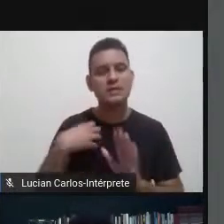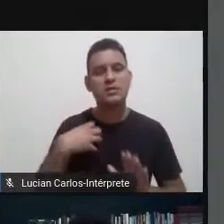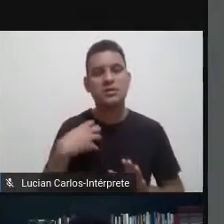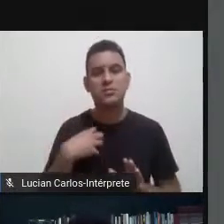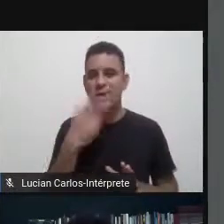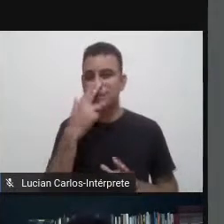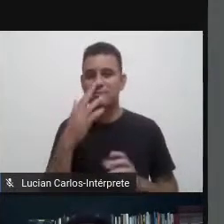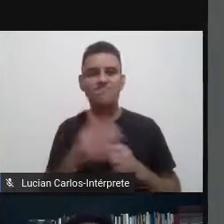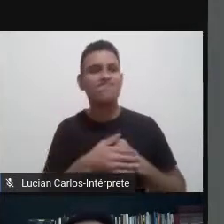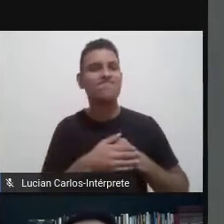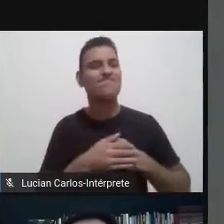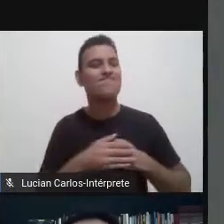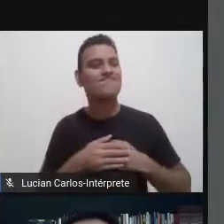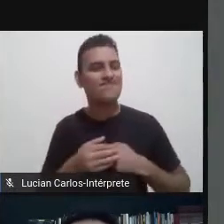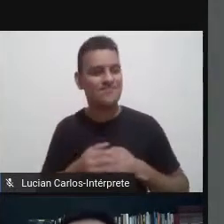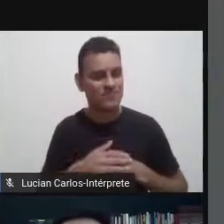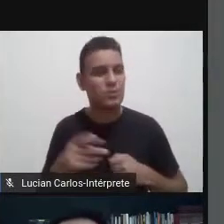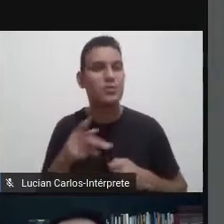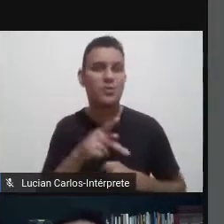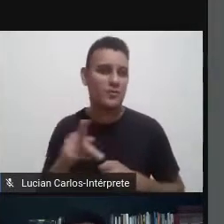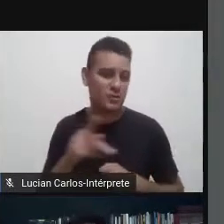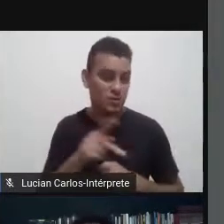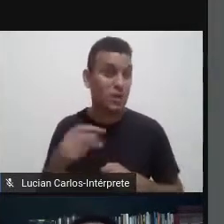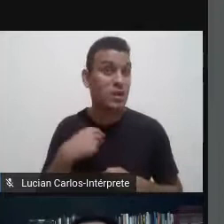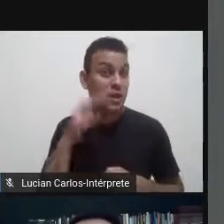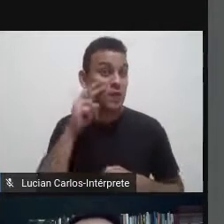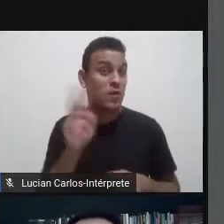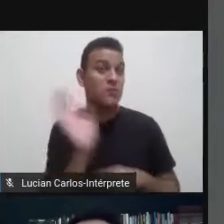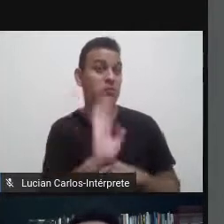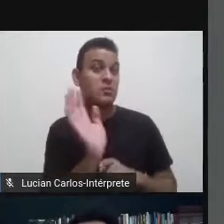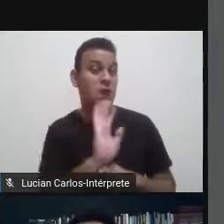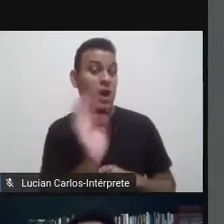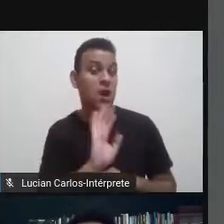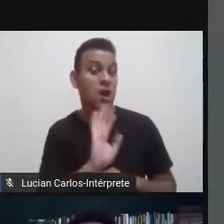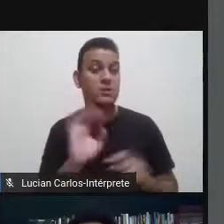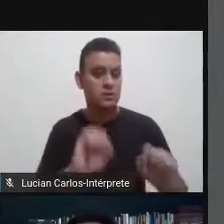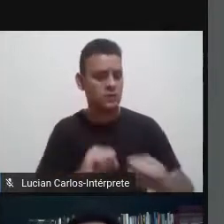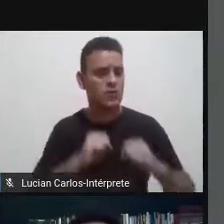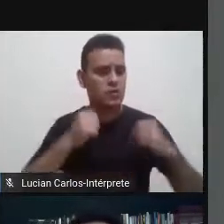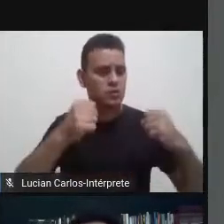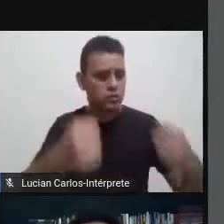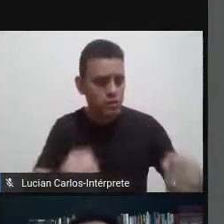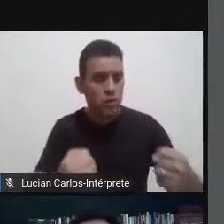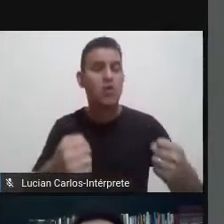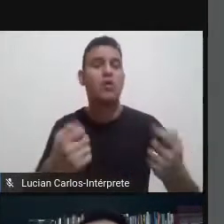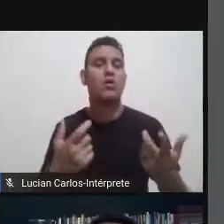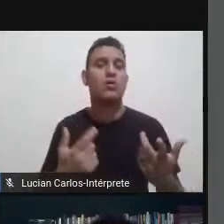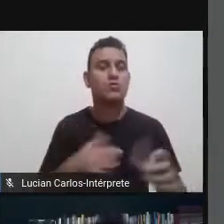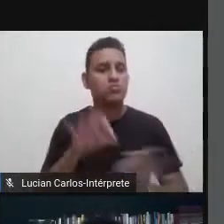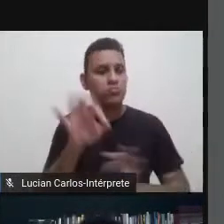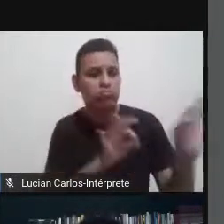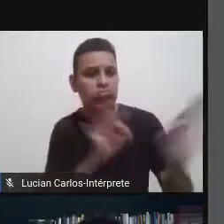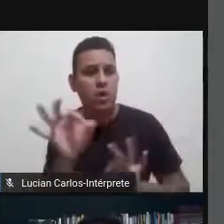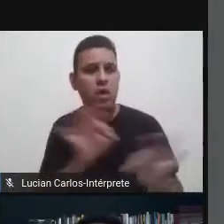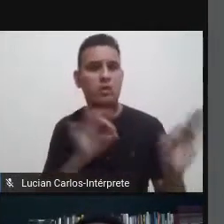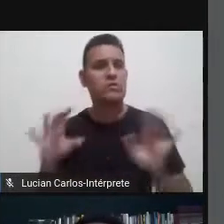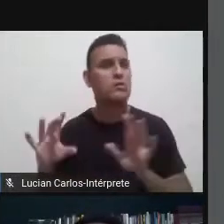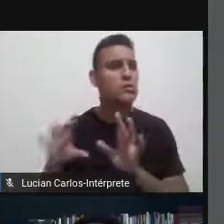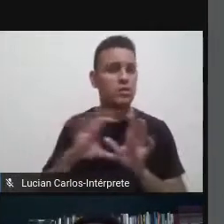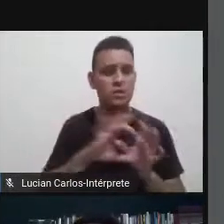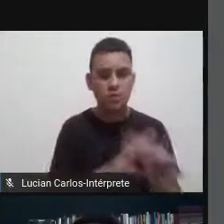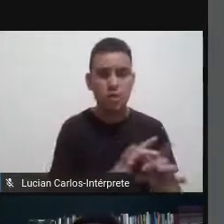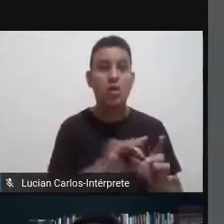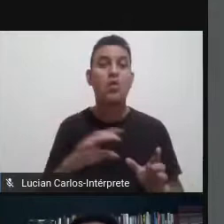acolhido por aquele professor que assistiu a videoaula, se dedicou, preparou, elaborou ali, contextualizou